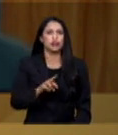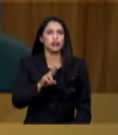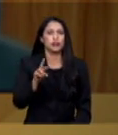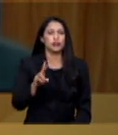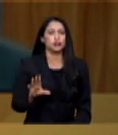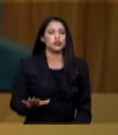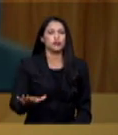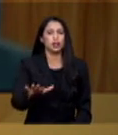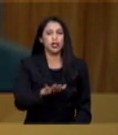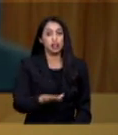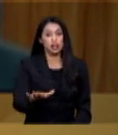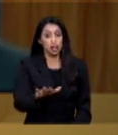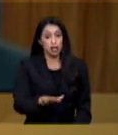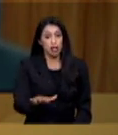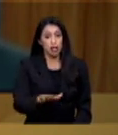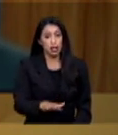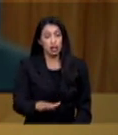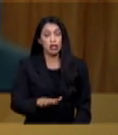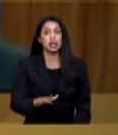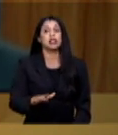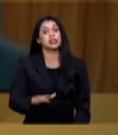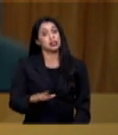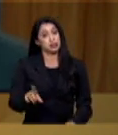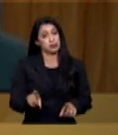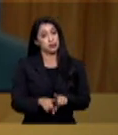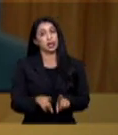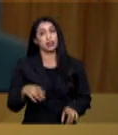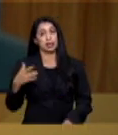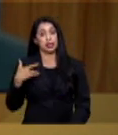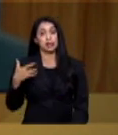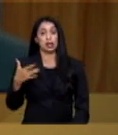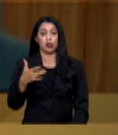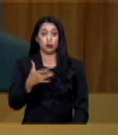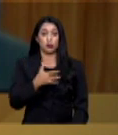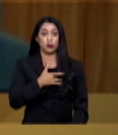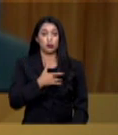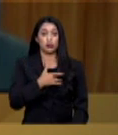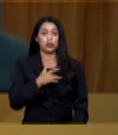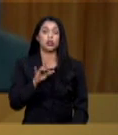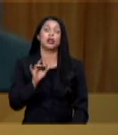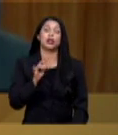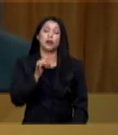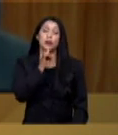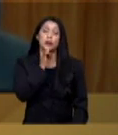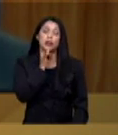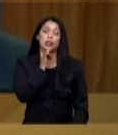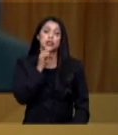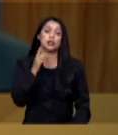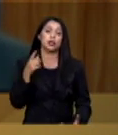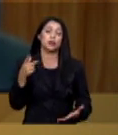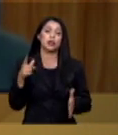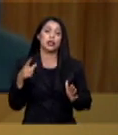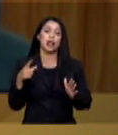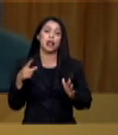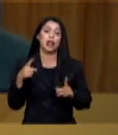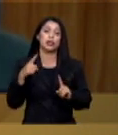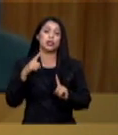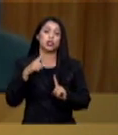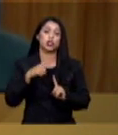como inclusive a da saúde, esse tipo de lei